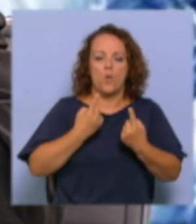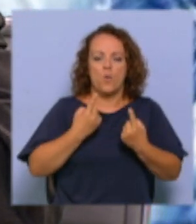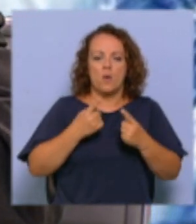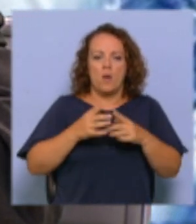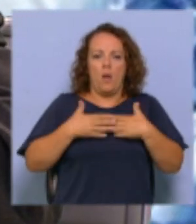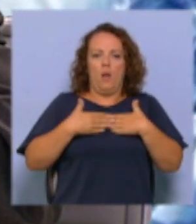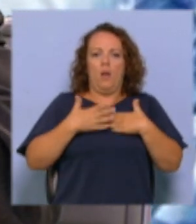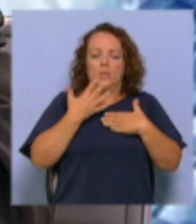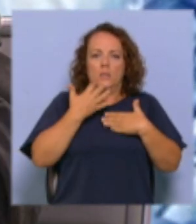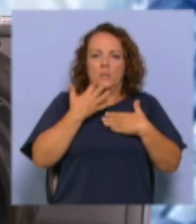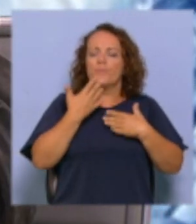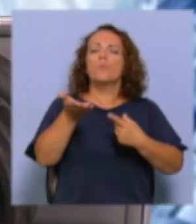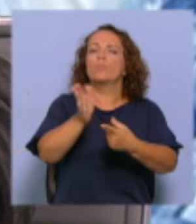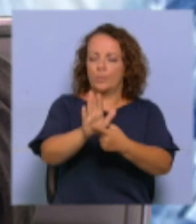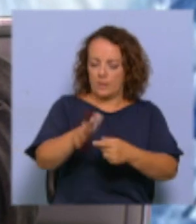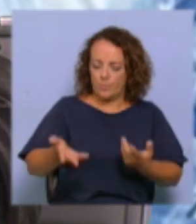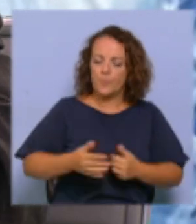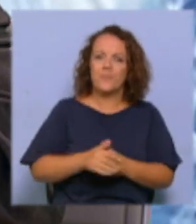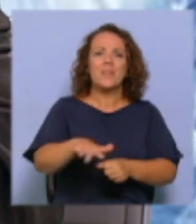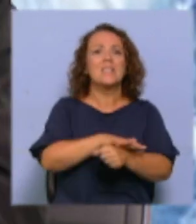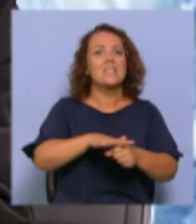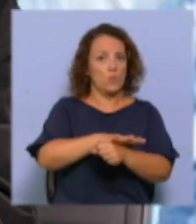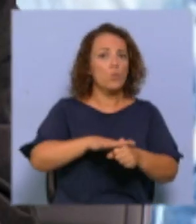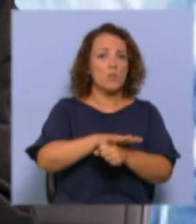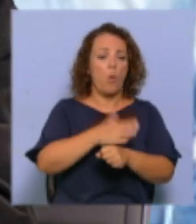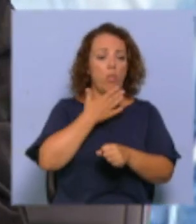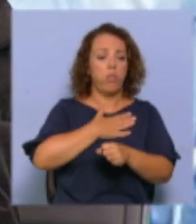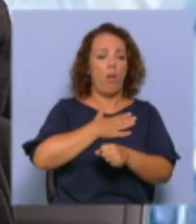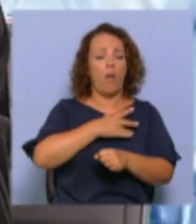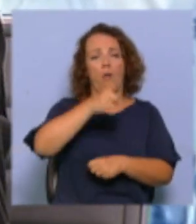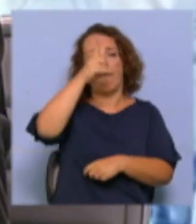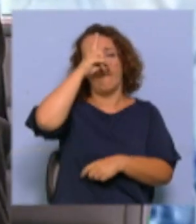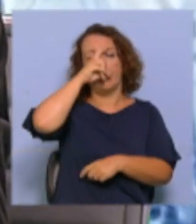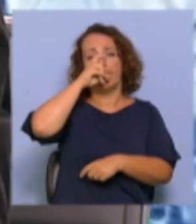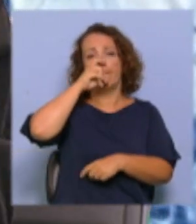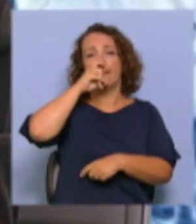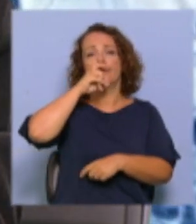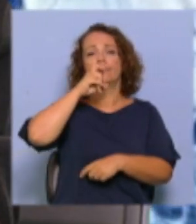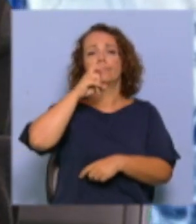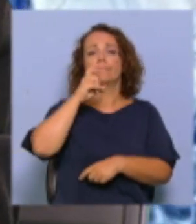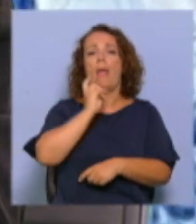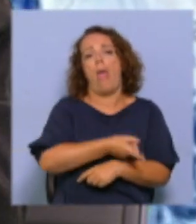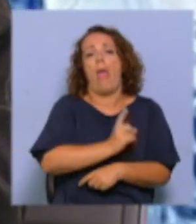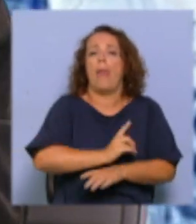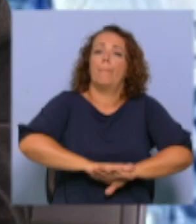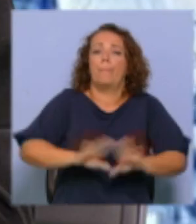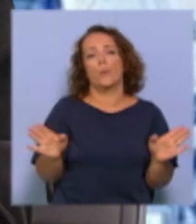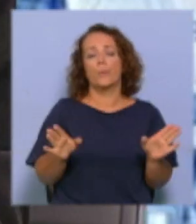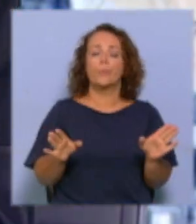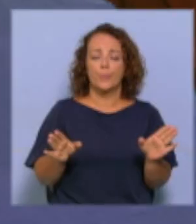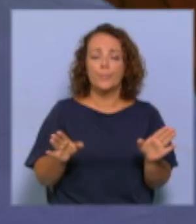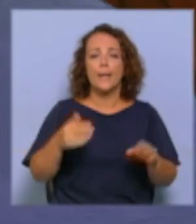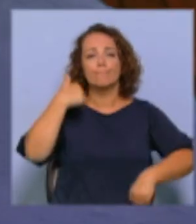questões. A situação às vezes também traz comodismos. E acomodamo-nos a ela. E cruzamos